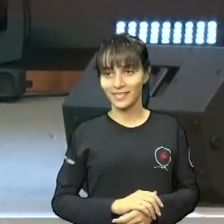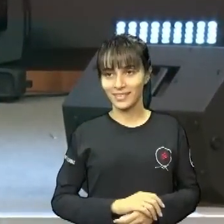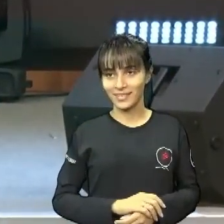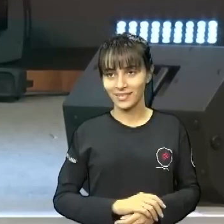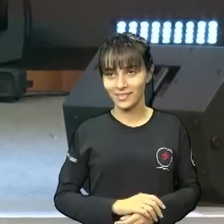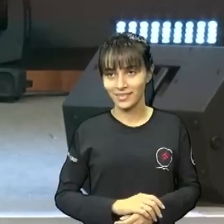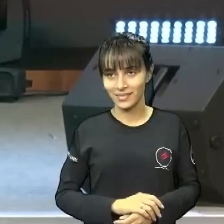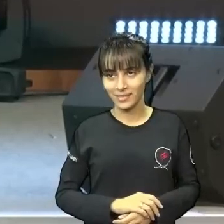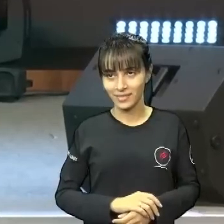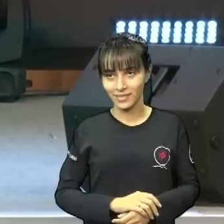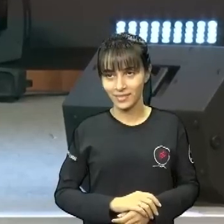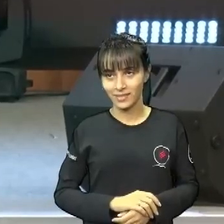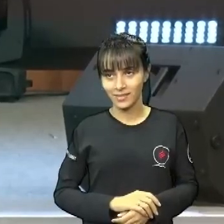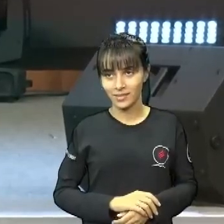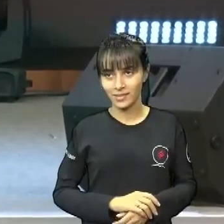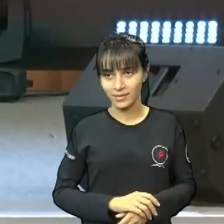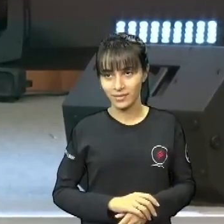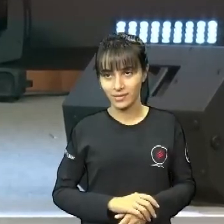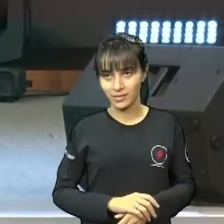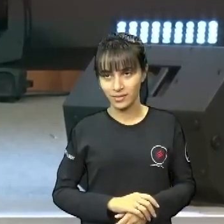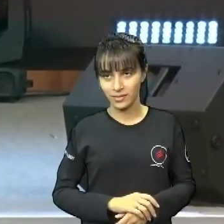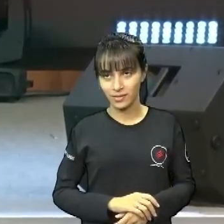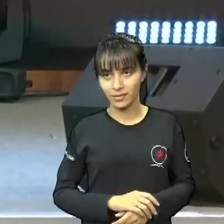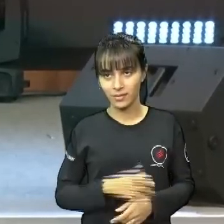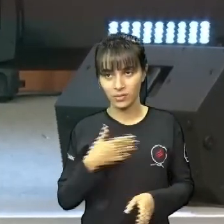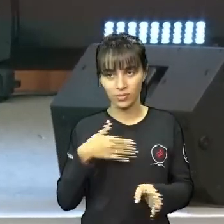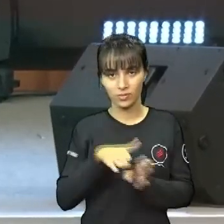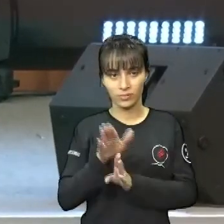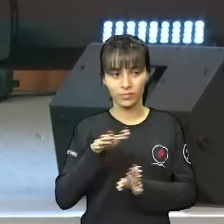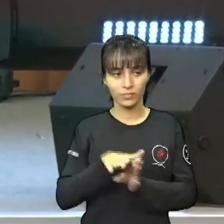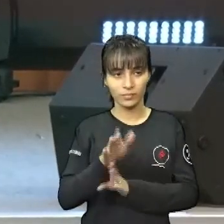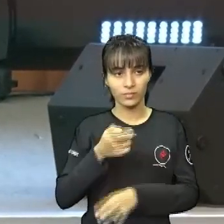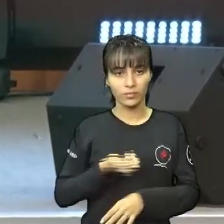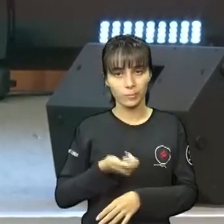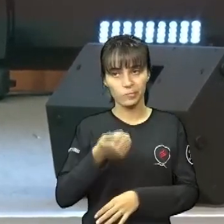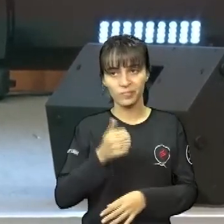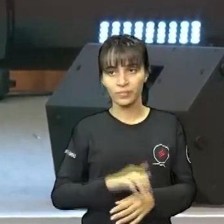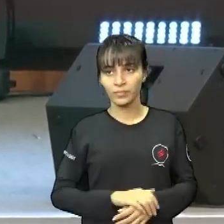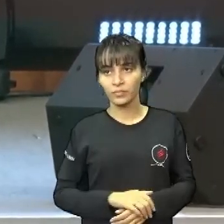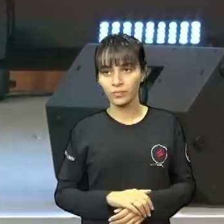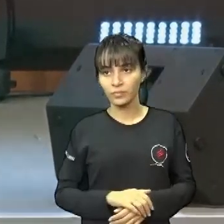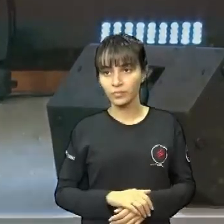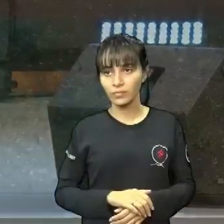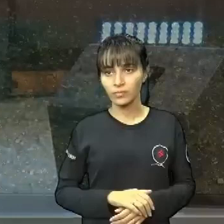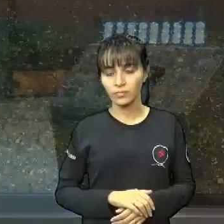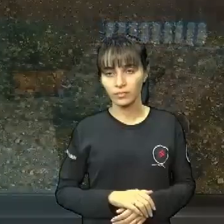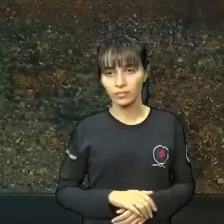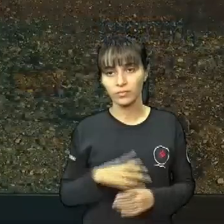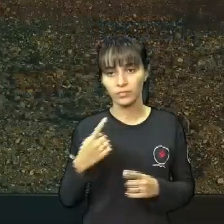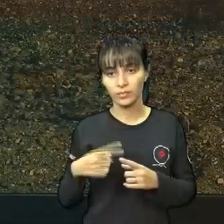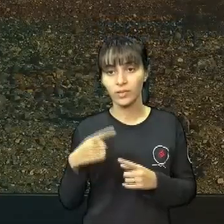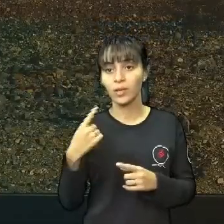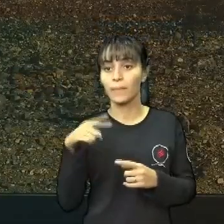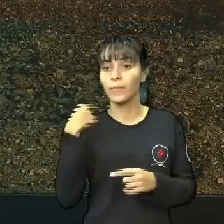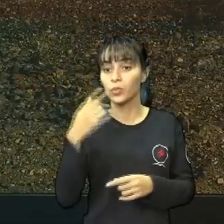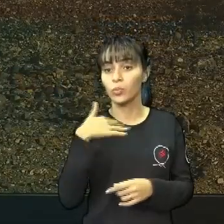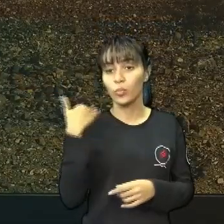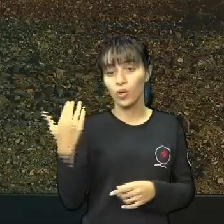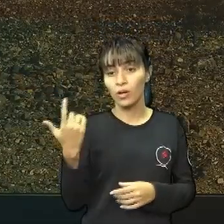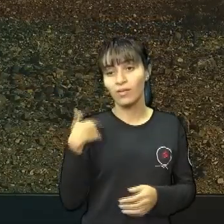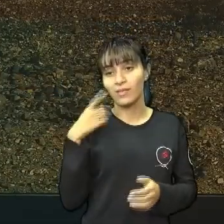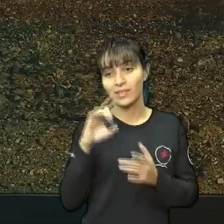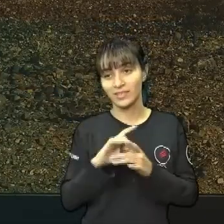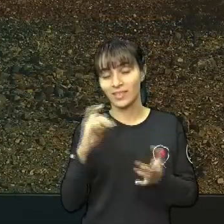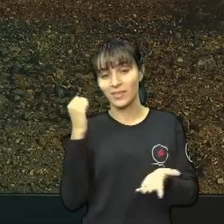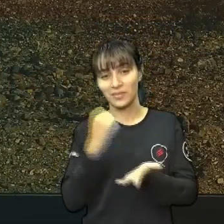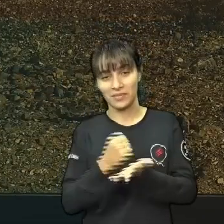agora deixa eu te dar uma outra dica para você a escolha nessa vida não depois que eu morrer eu já vou deixar contratado